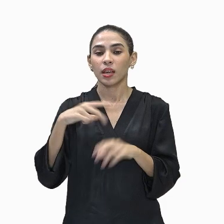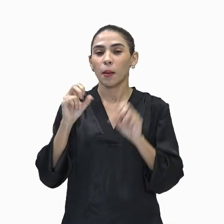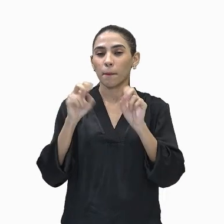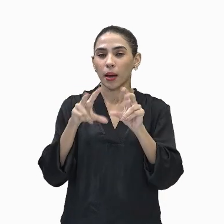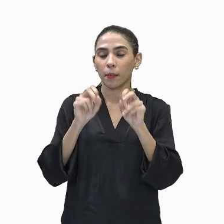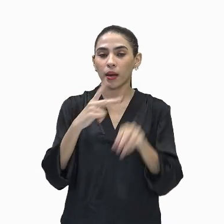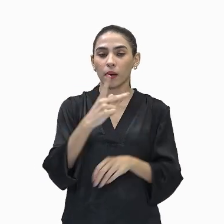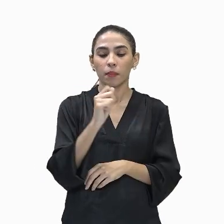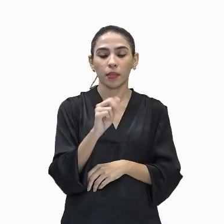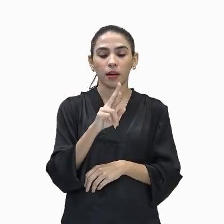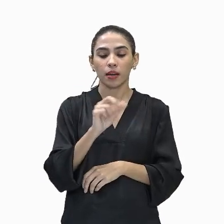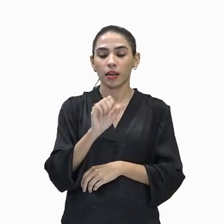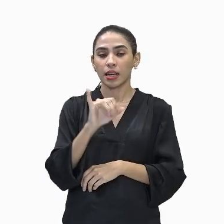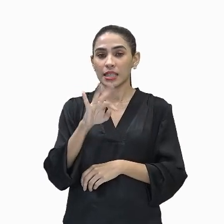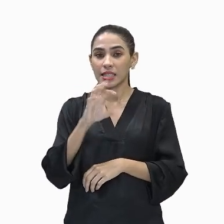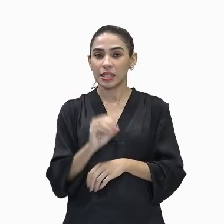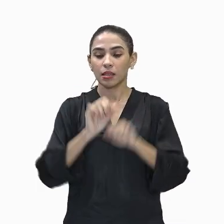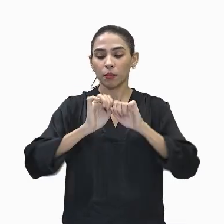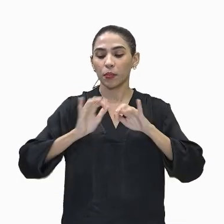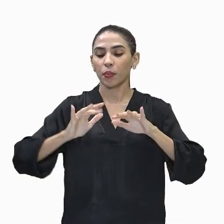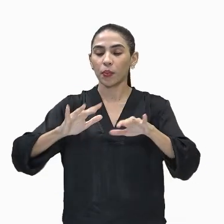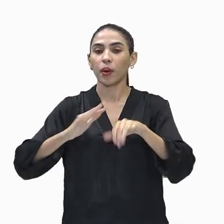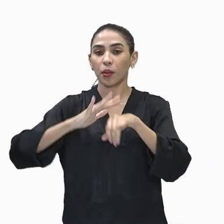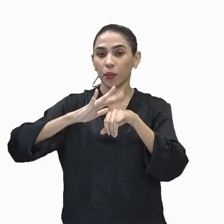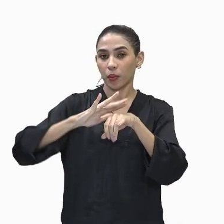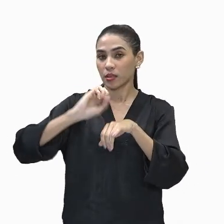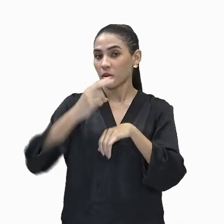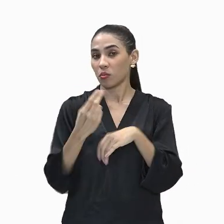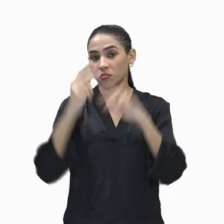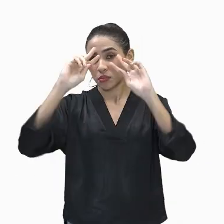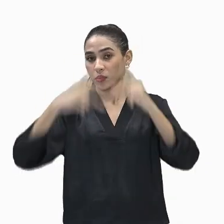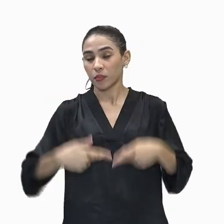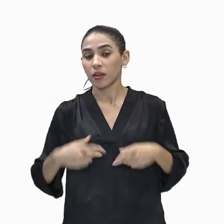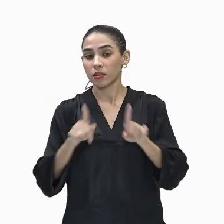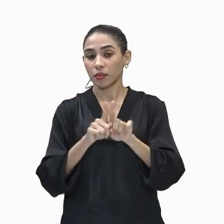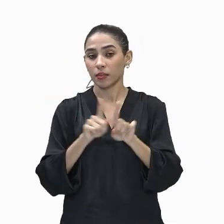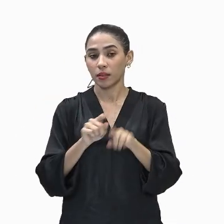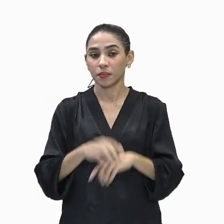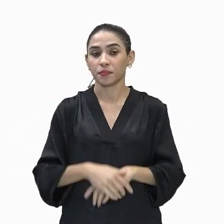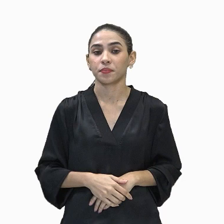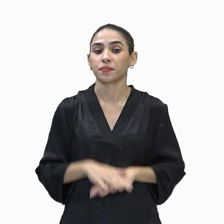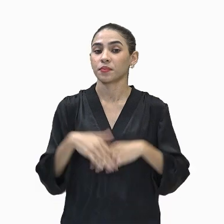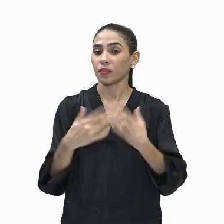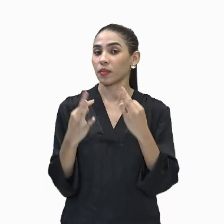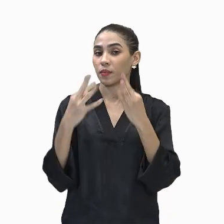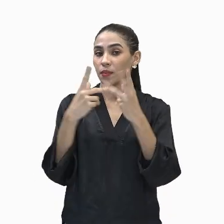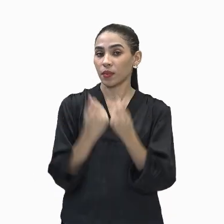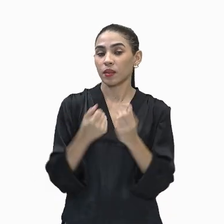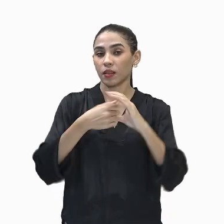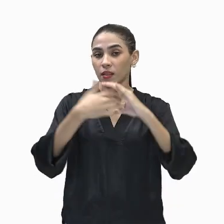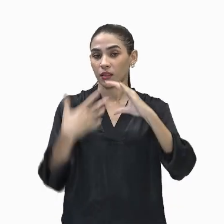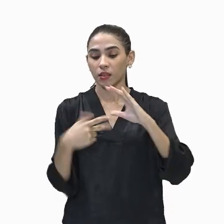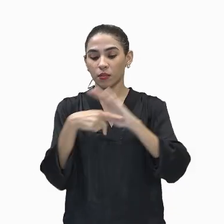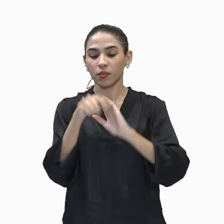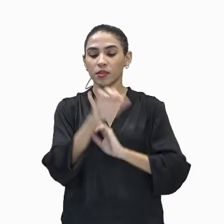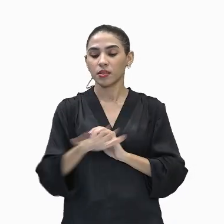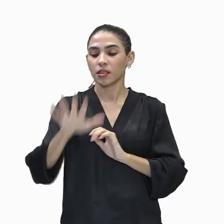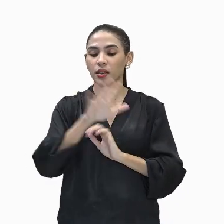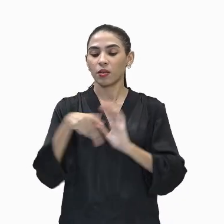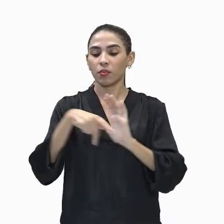São aqueles que vão causar doenças em algum animal ou no ser humano, né? Então, são todas características gerais